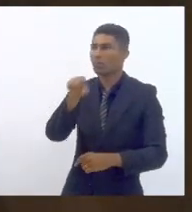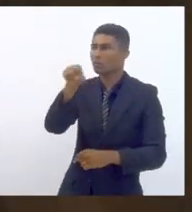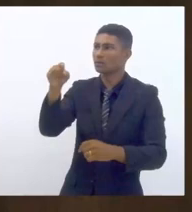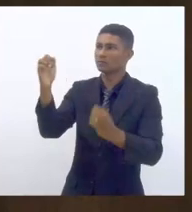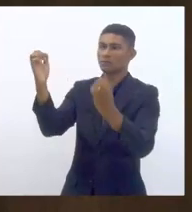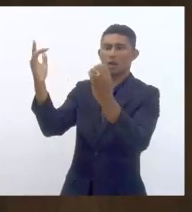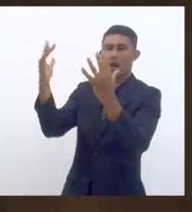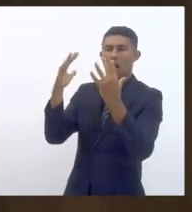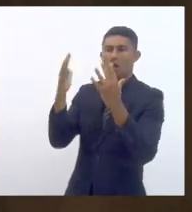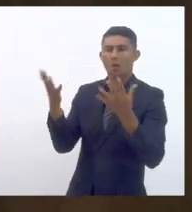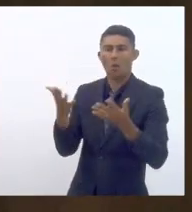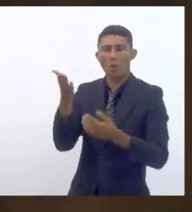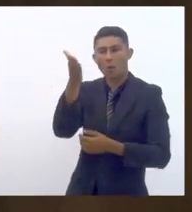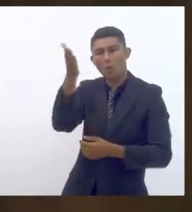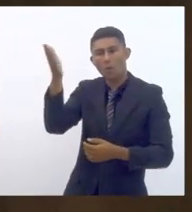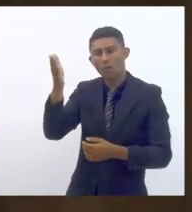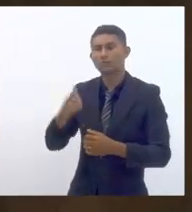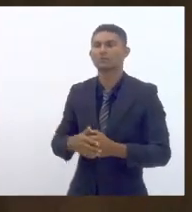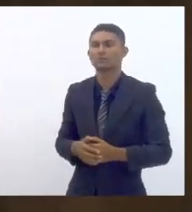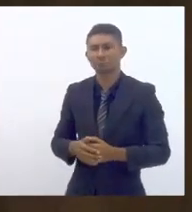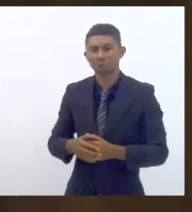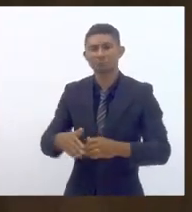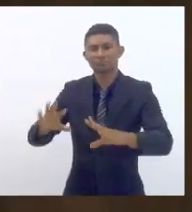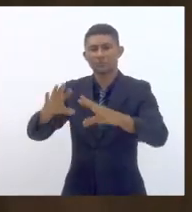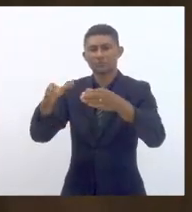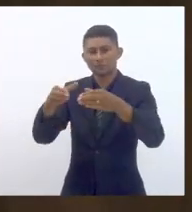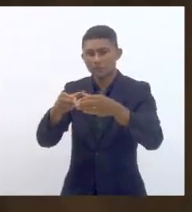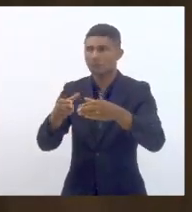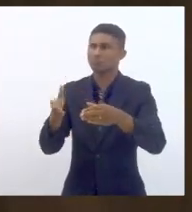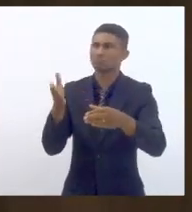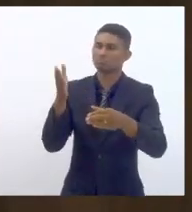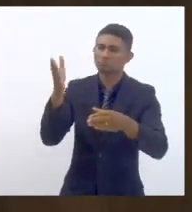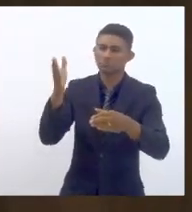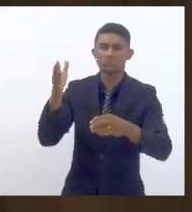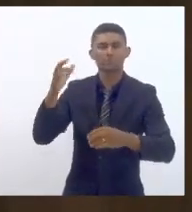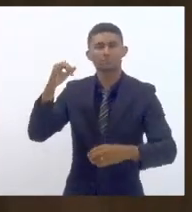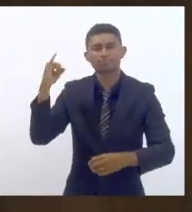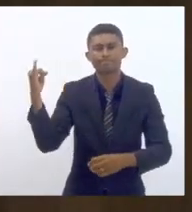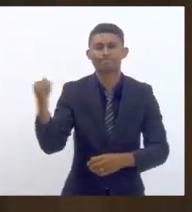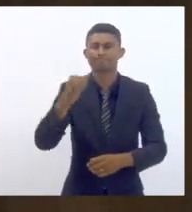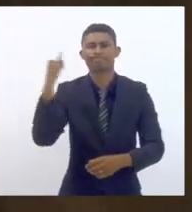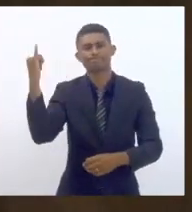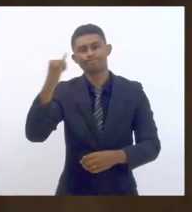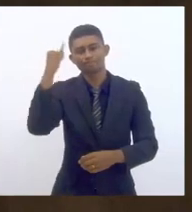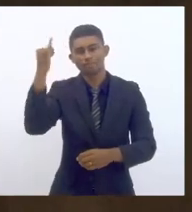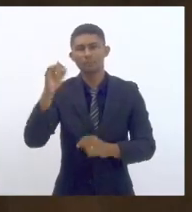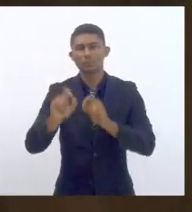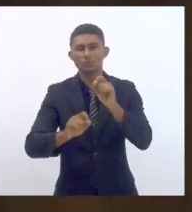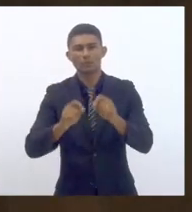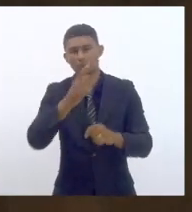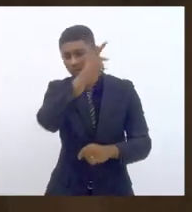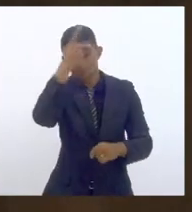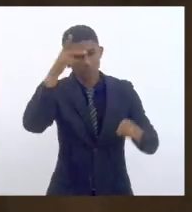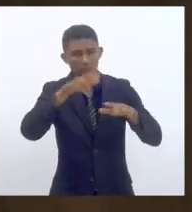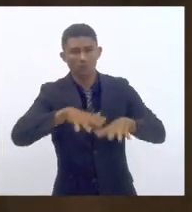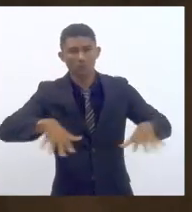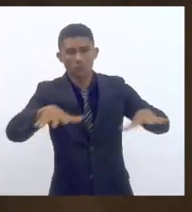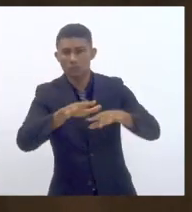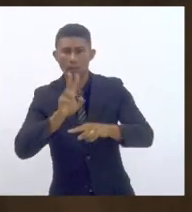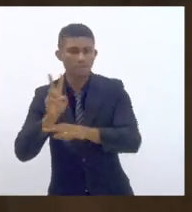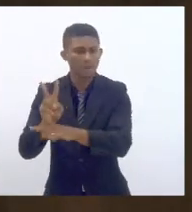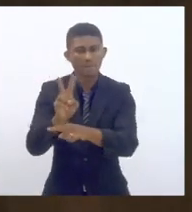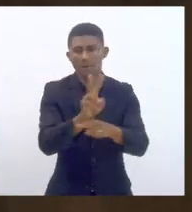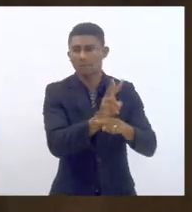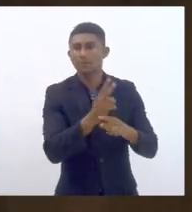Assembleia Legislativa, essa autarquia que vem desempenhando um papel fundamental em defesa do consumidor, e